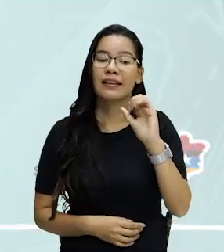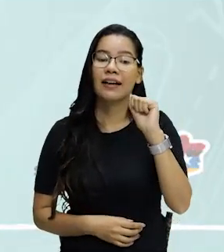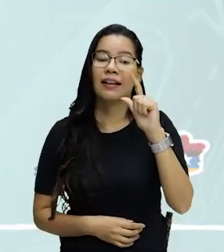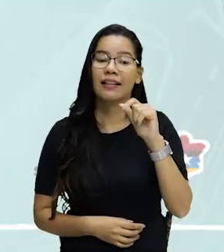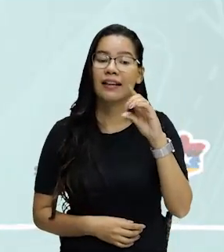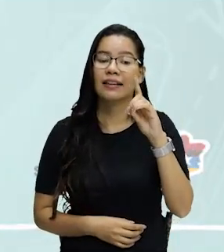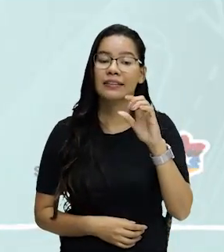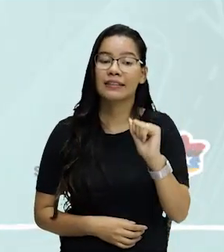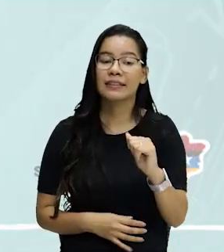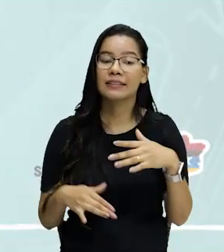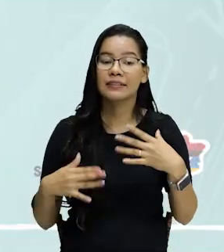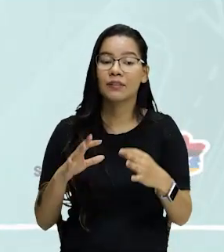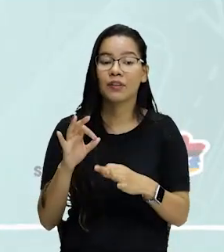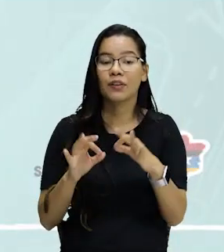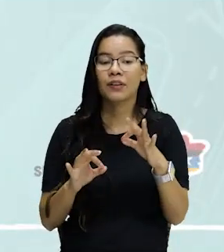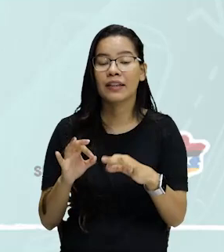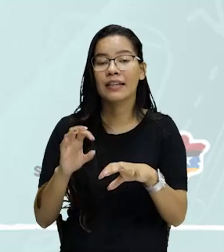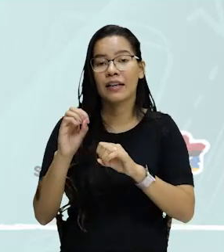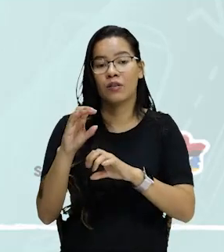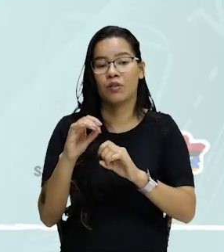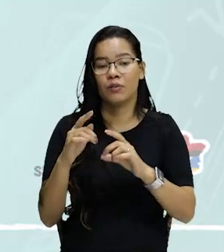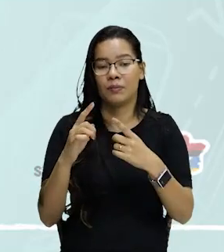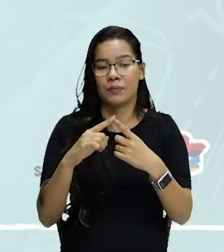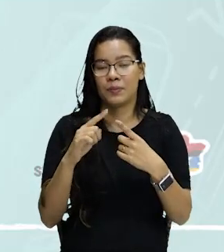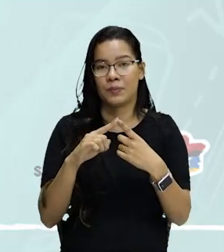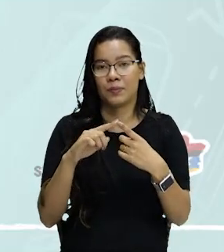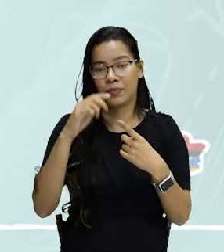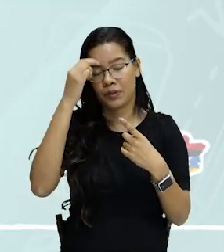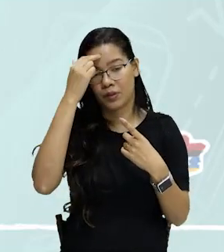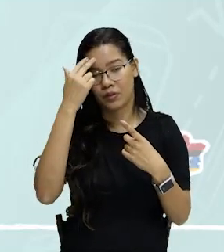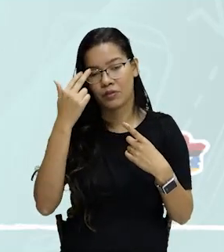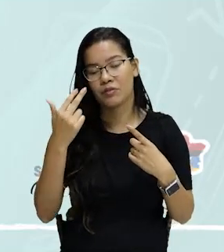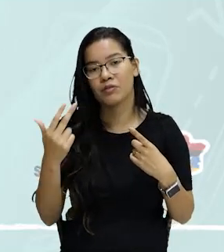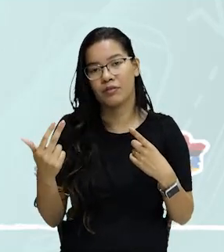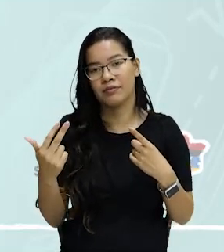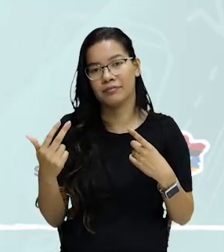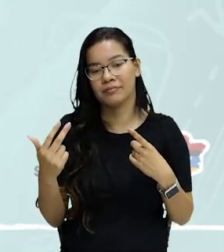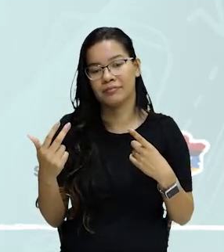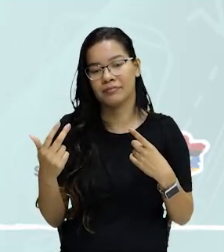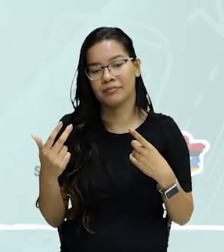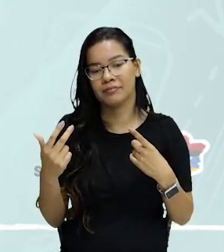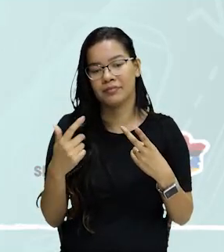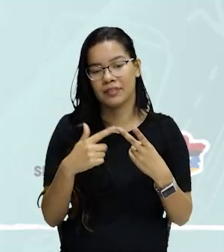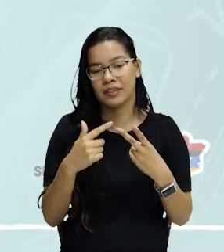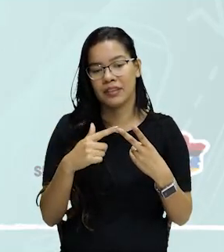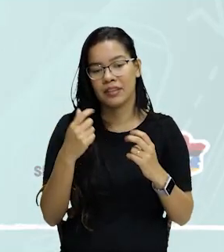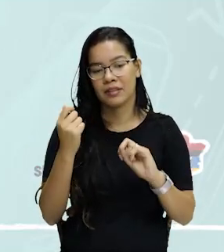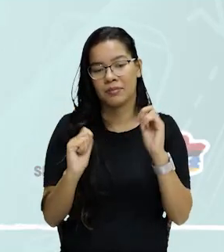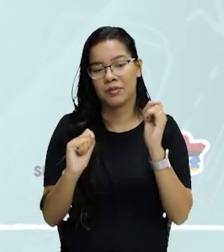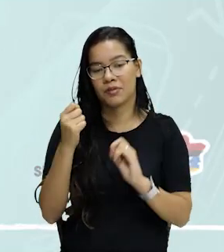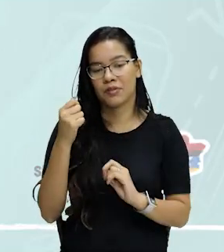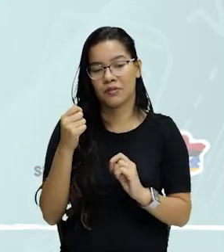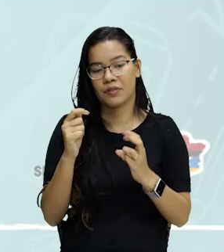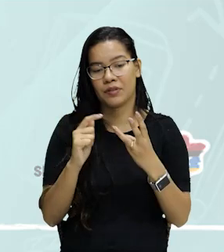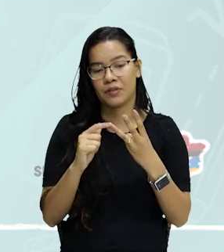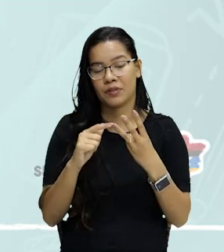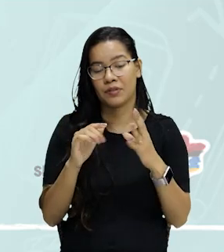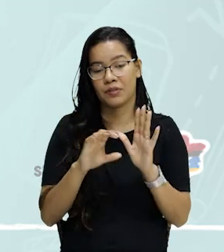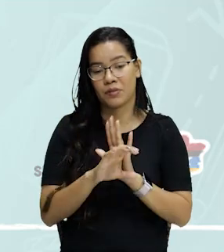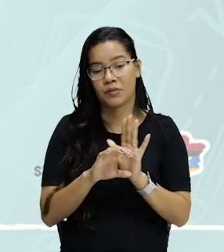Então eu organizei nossa aula da seguinte forma. Vou trazer o histórico, né? Escalada esportiva,